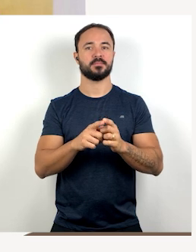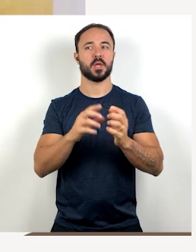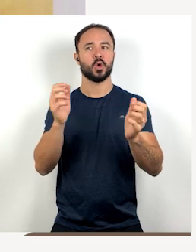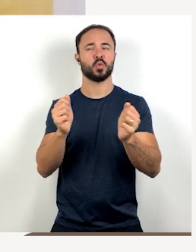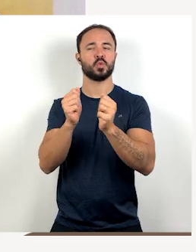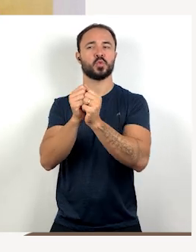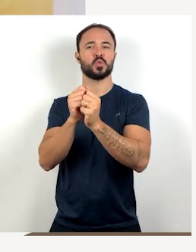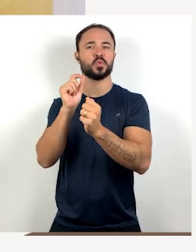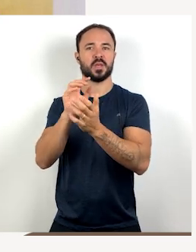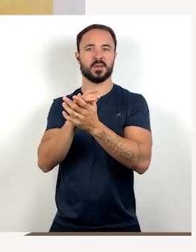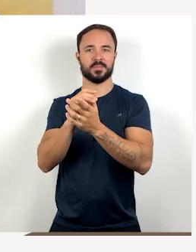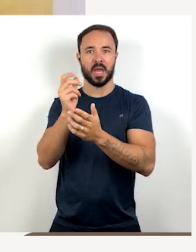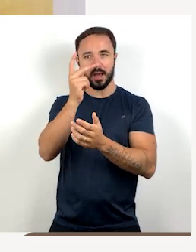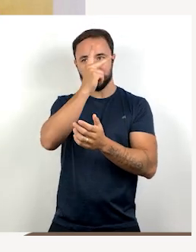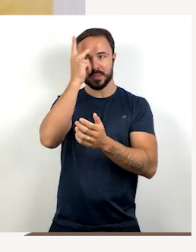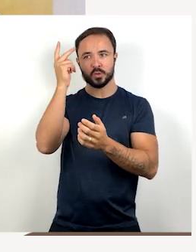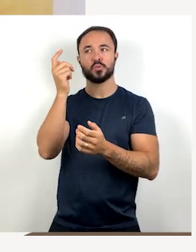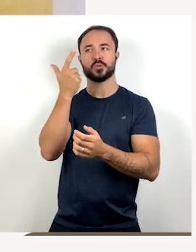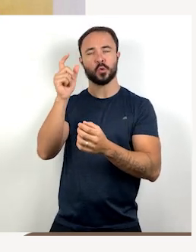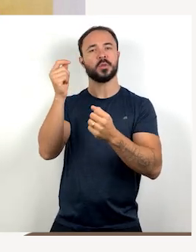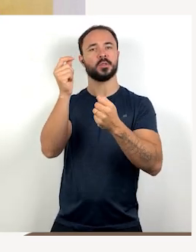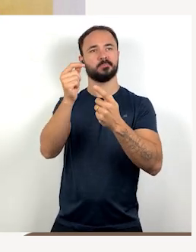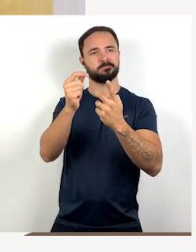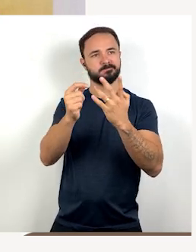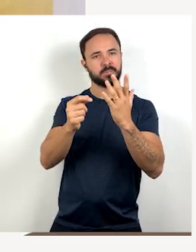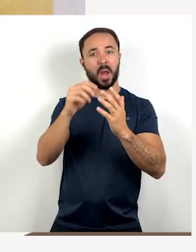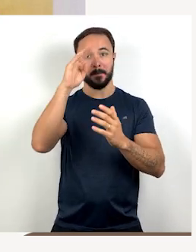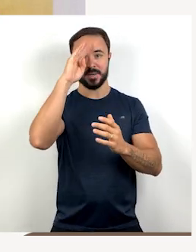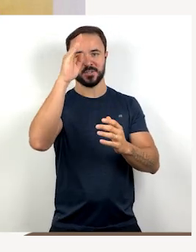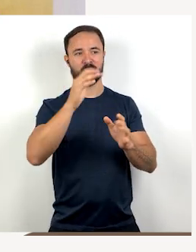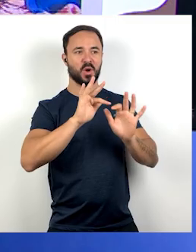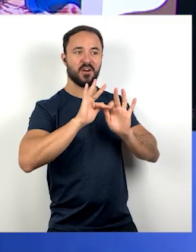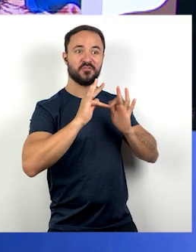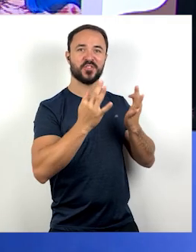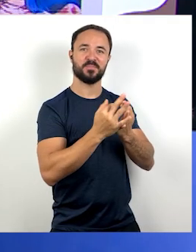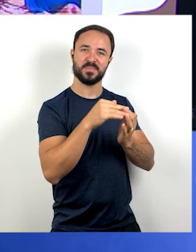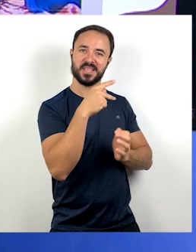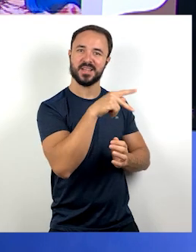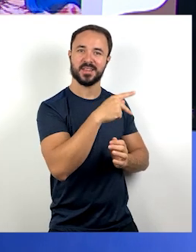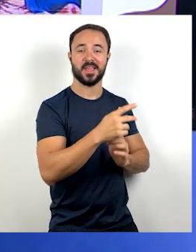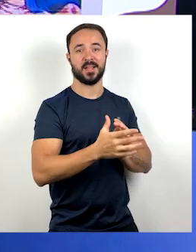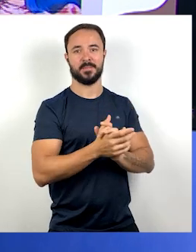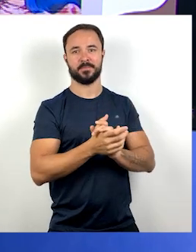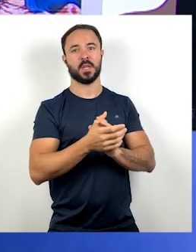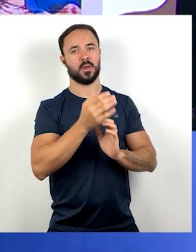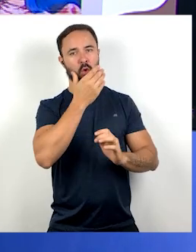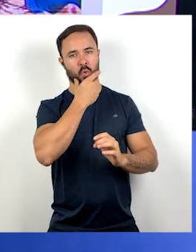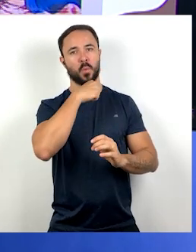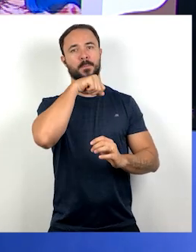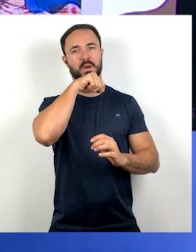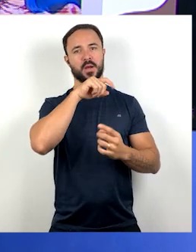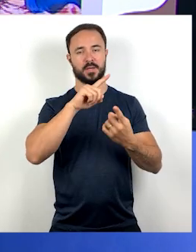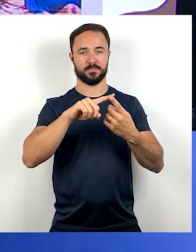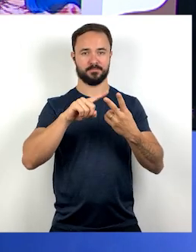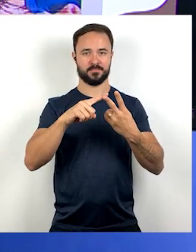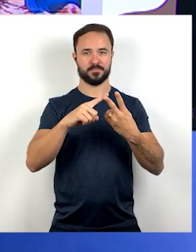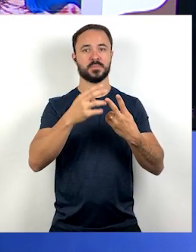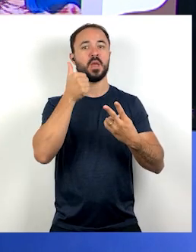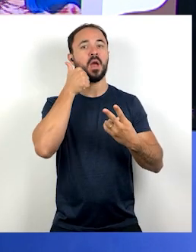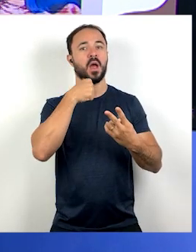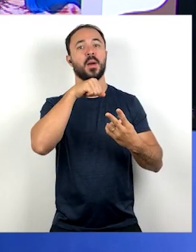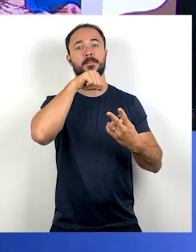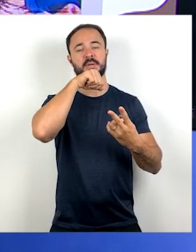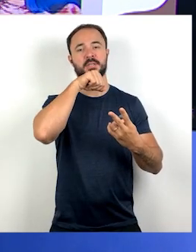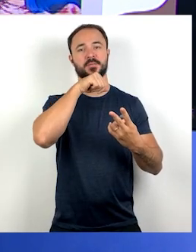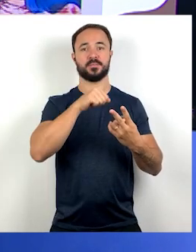lado nós temos os personagens principais desse diário, que é a família de Anne Frank. O pai, Otto Frank,